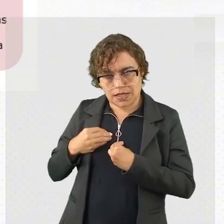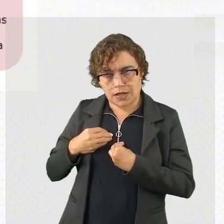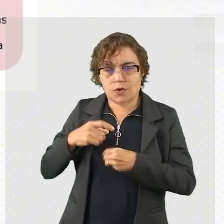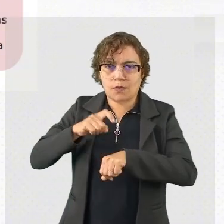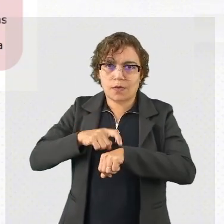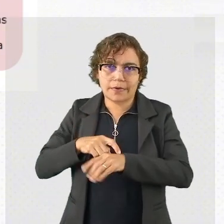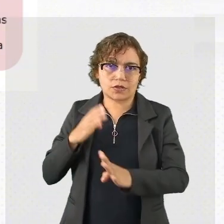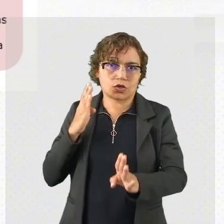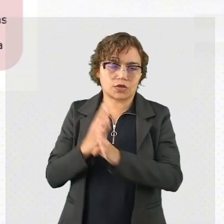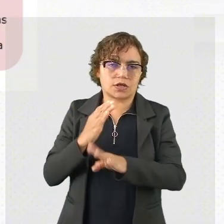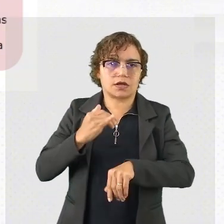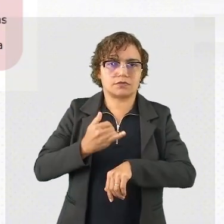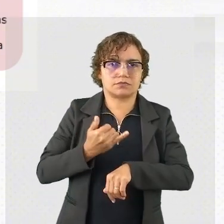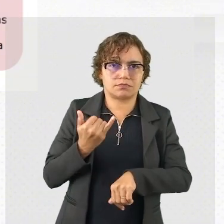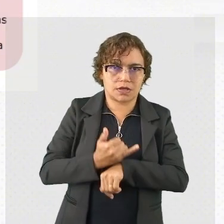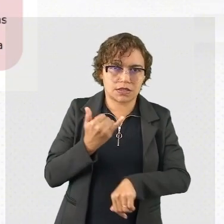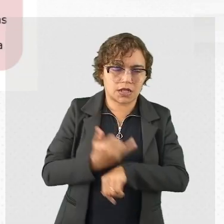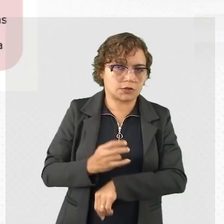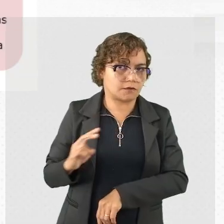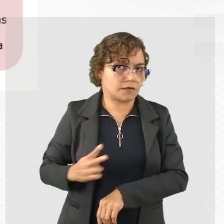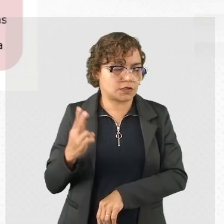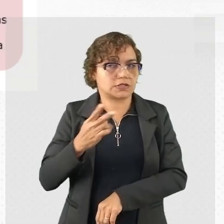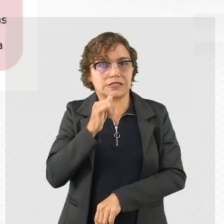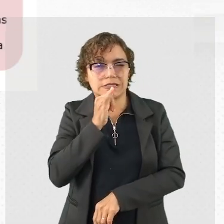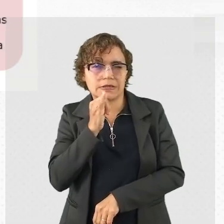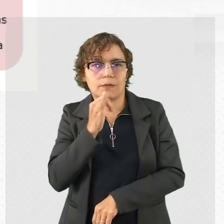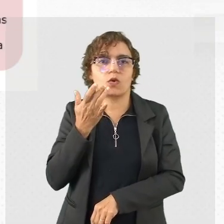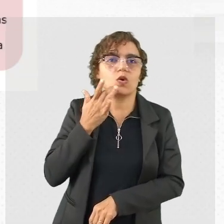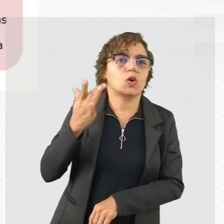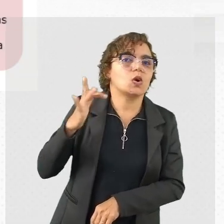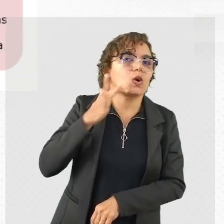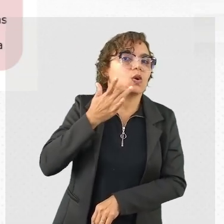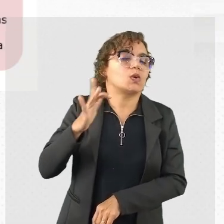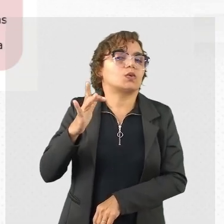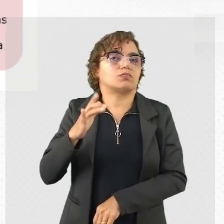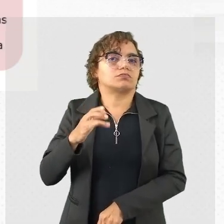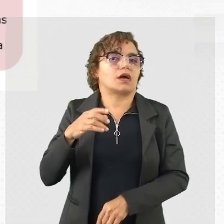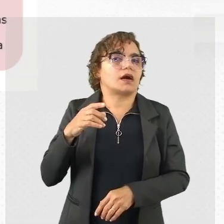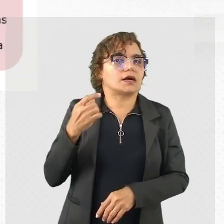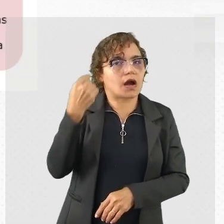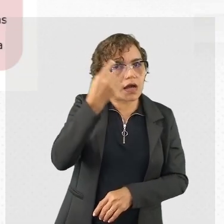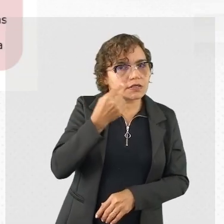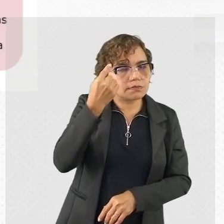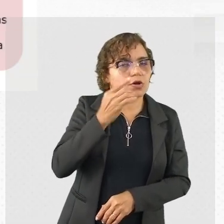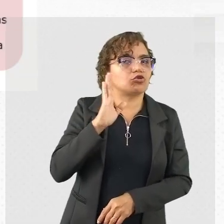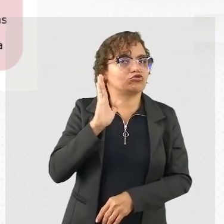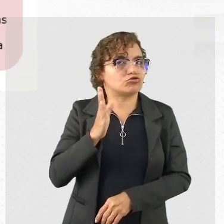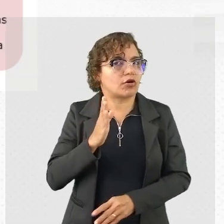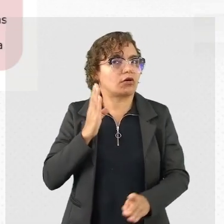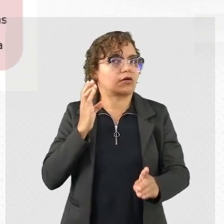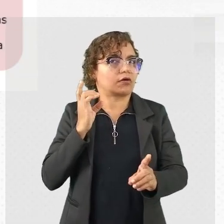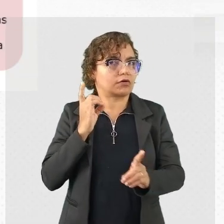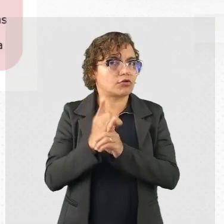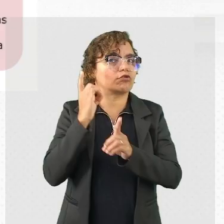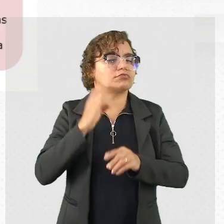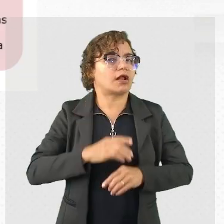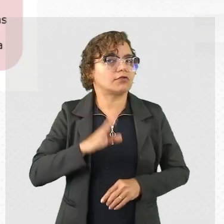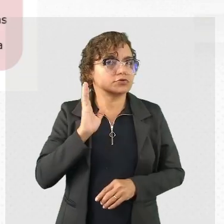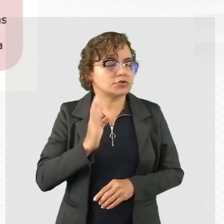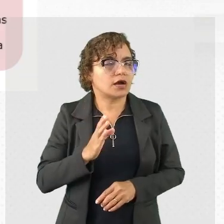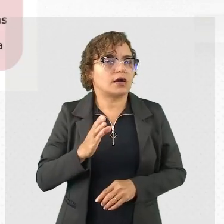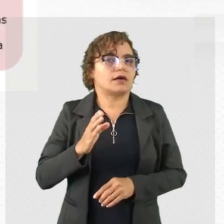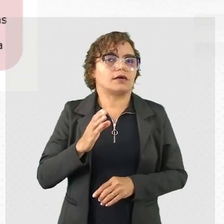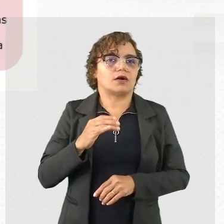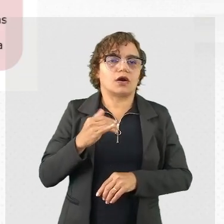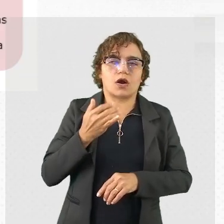metais preciosos, o ouro, porque a Espanha tinha encontrado, né, a prata, o ouro, e Portugal também acreditava que